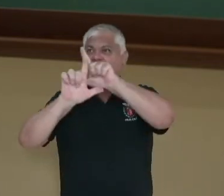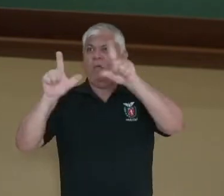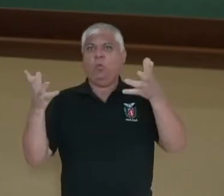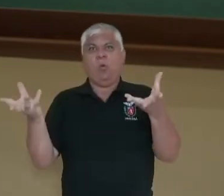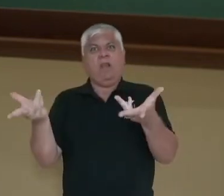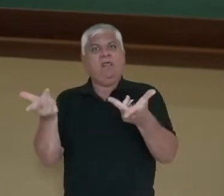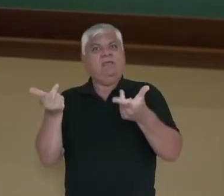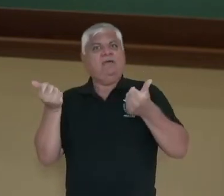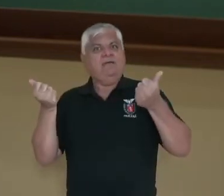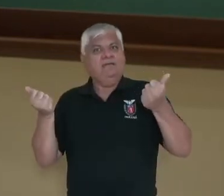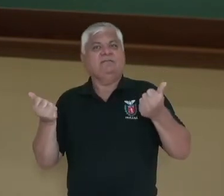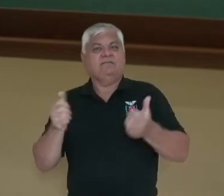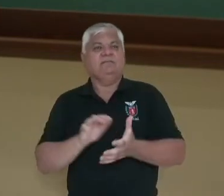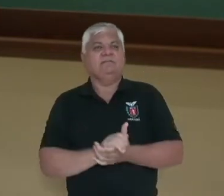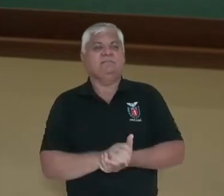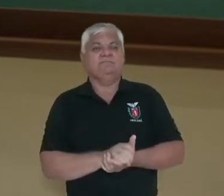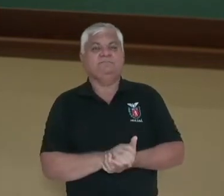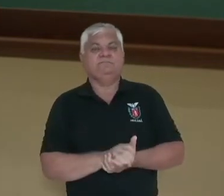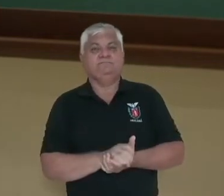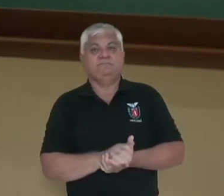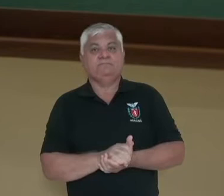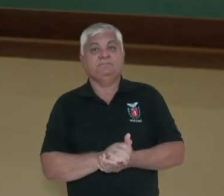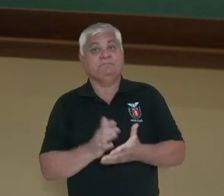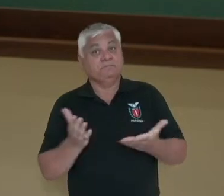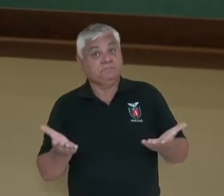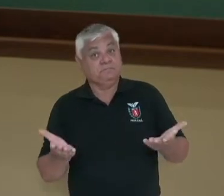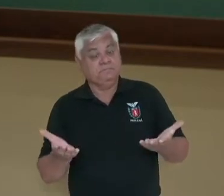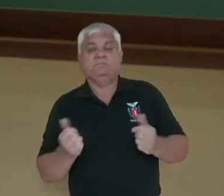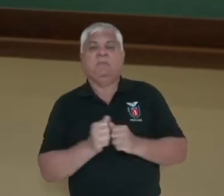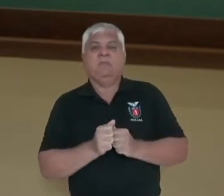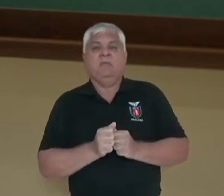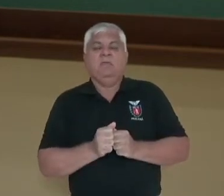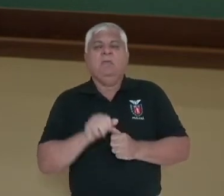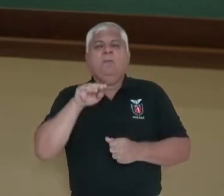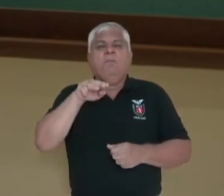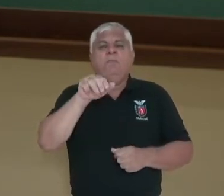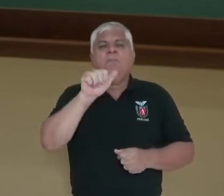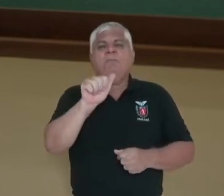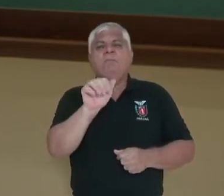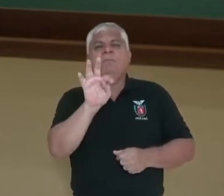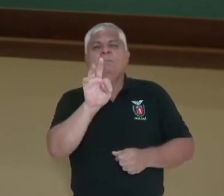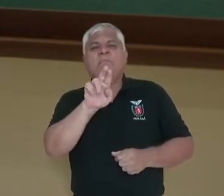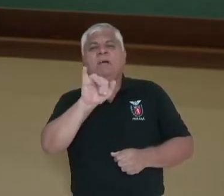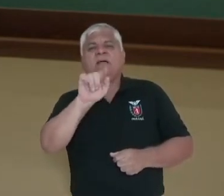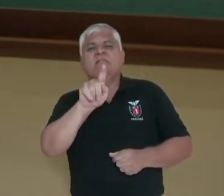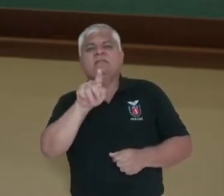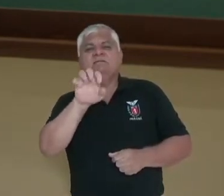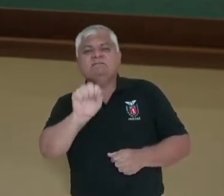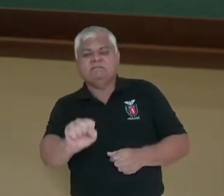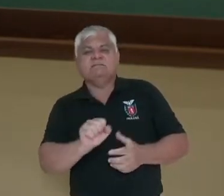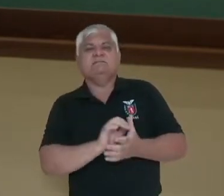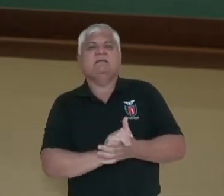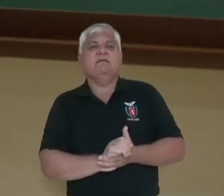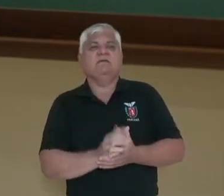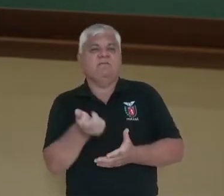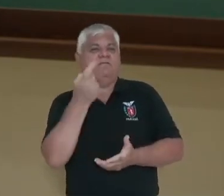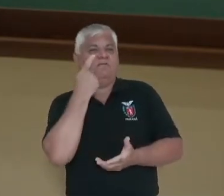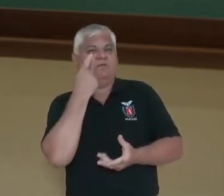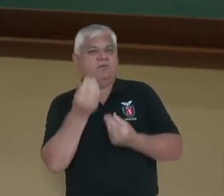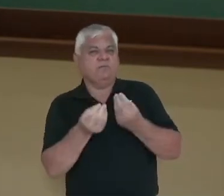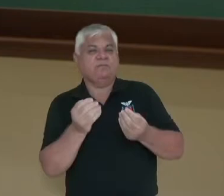da imagem, ok? E agora vamos falar um pouquinho sobre matrizes, então acompanhe